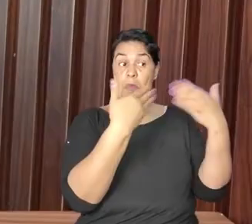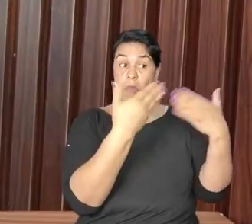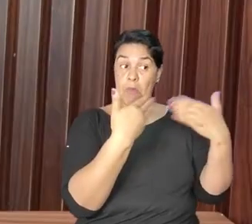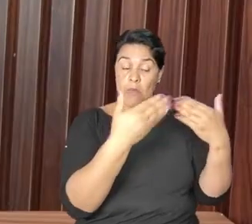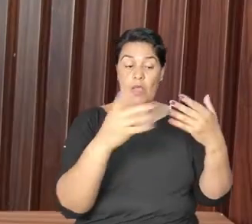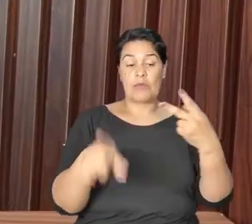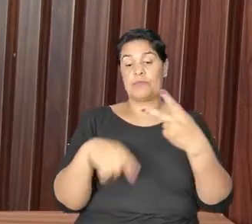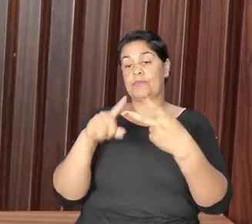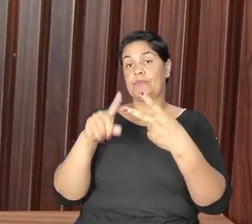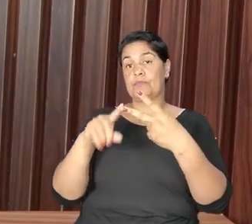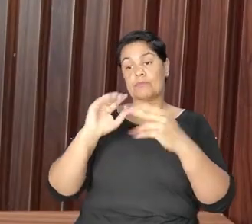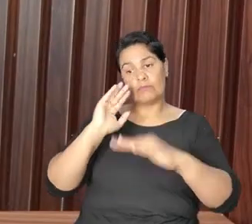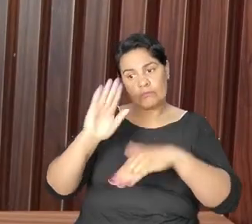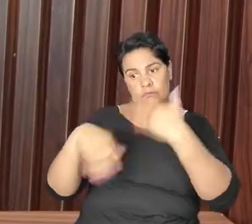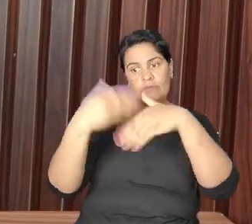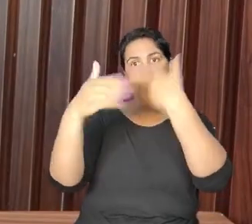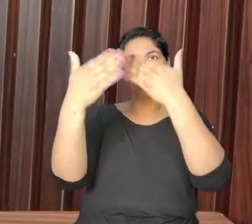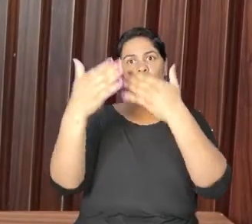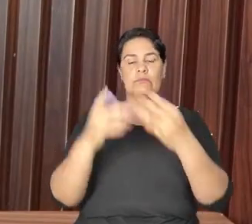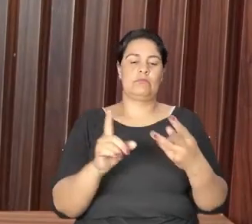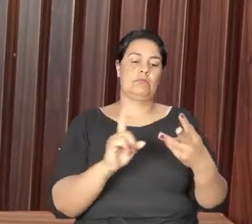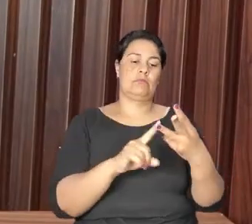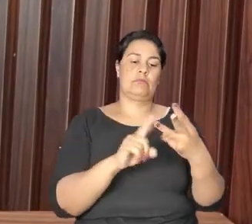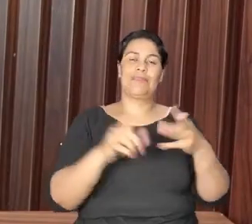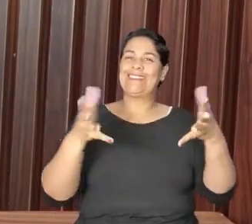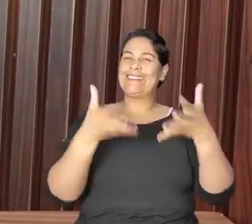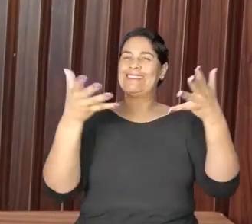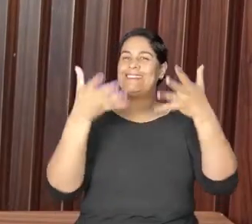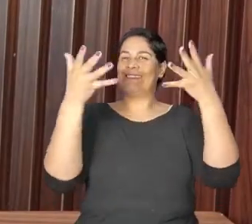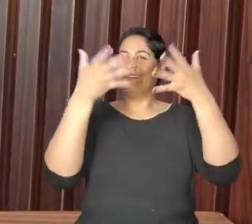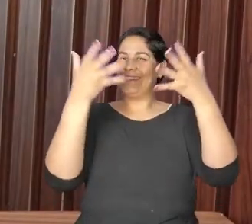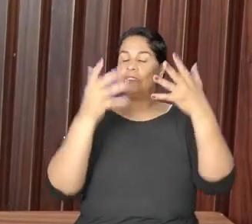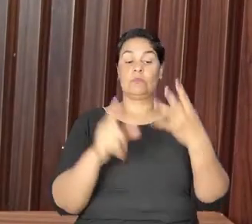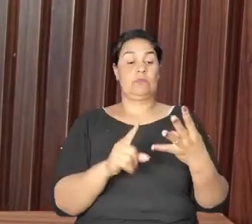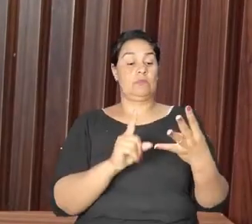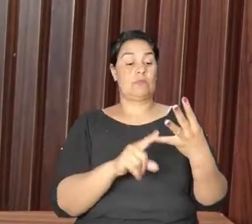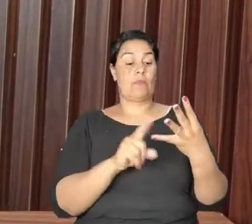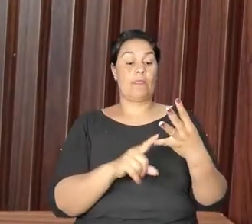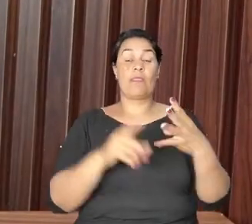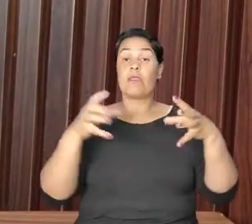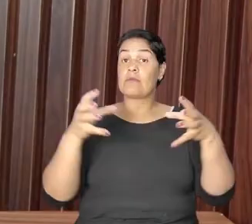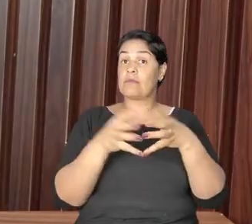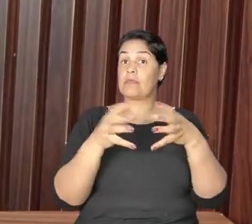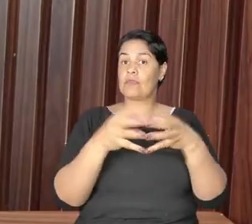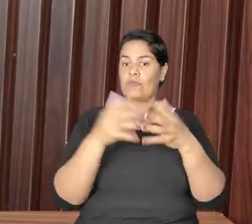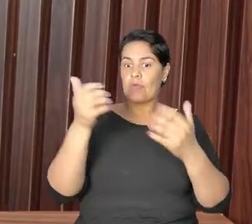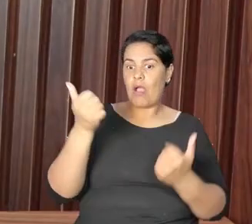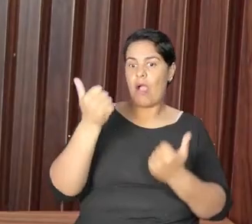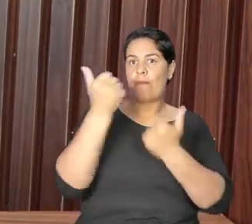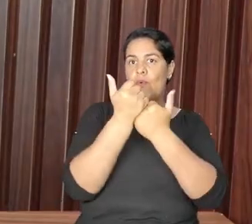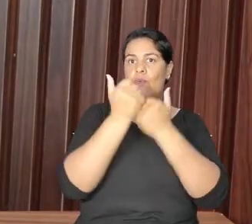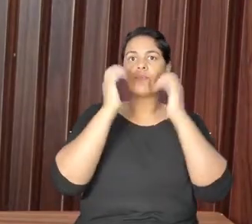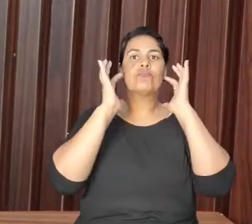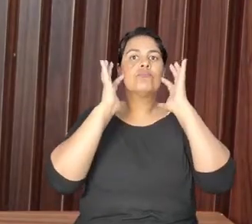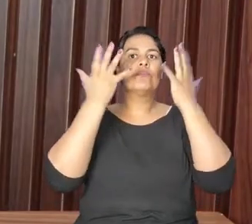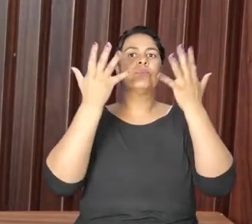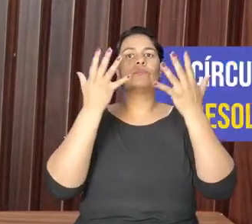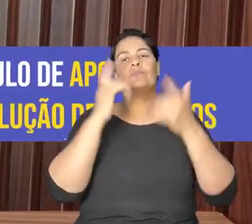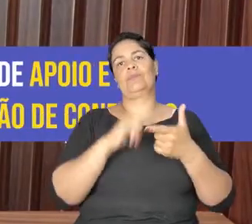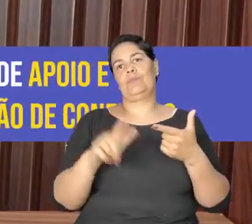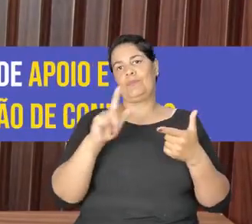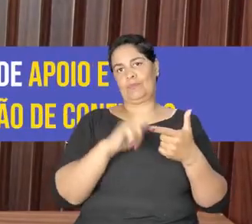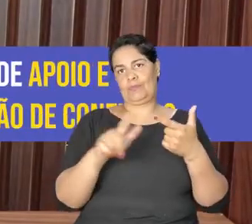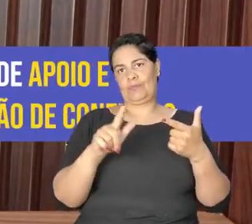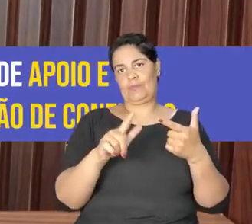exemplo, círculos de diálogo, círculo de restabelecimento, círculo de celebração, círculo de apoio